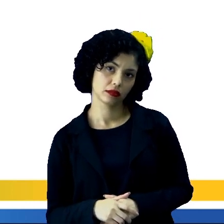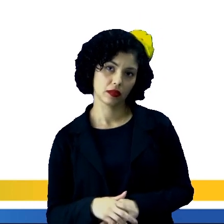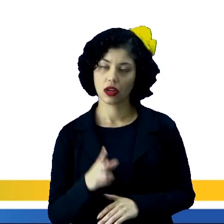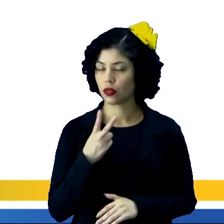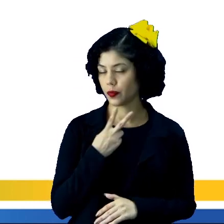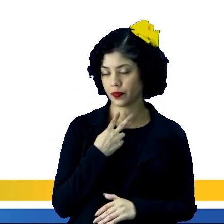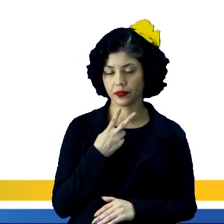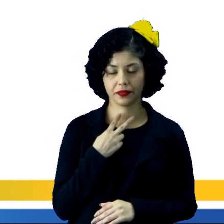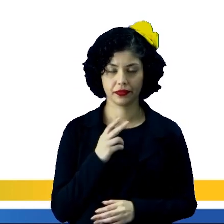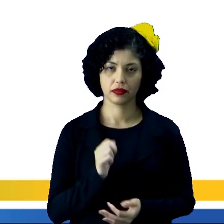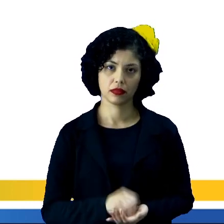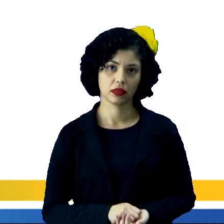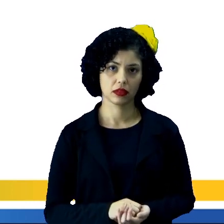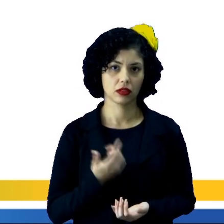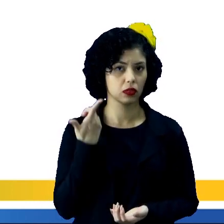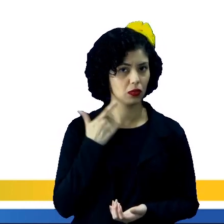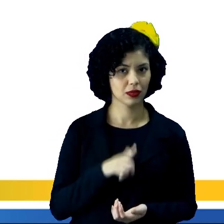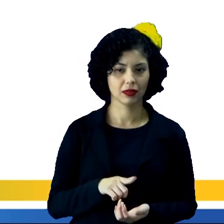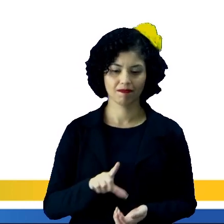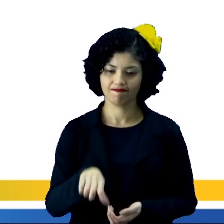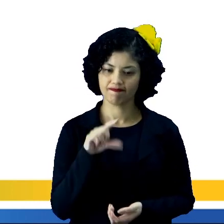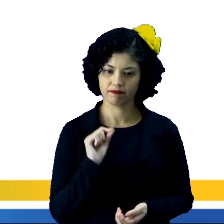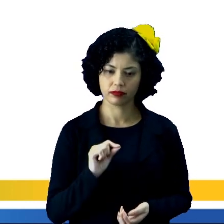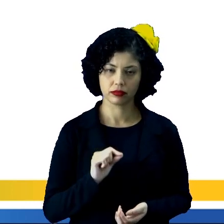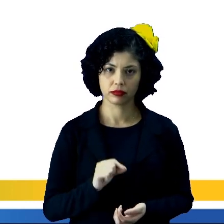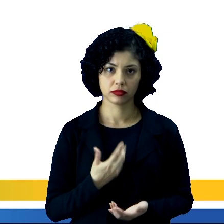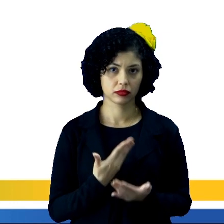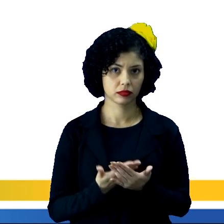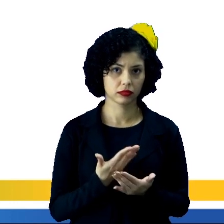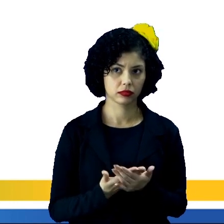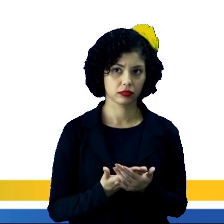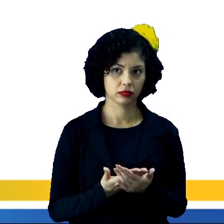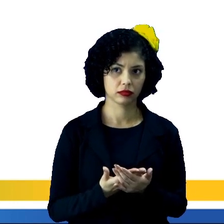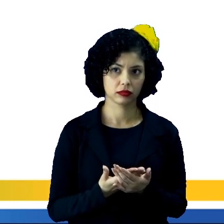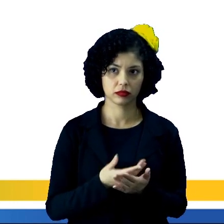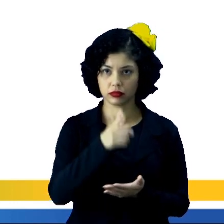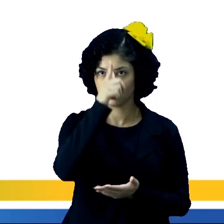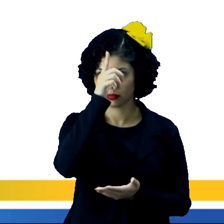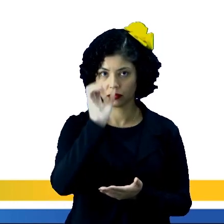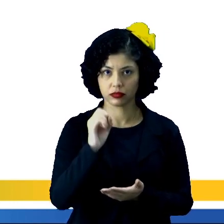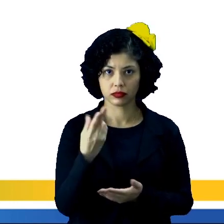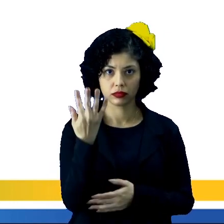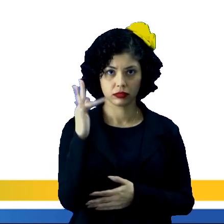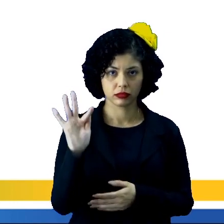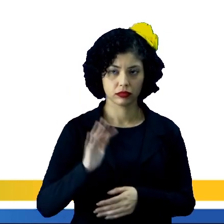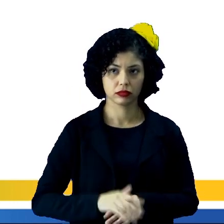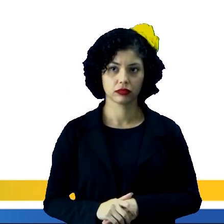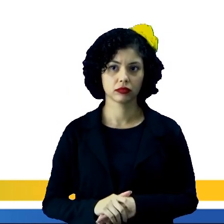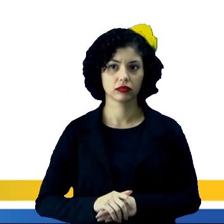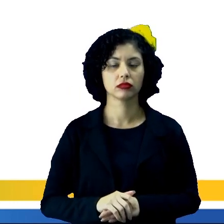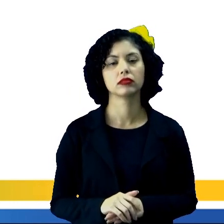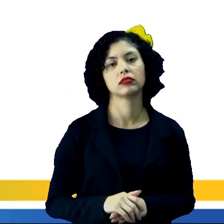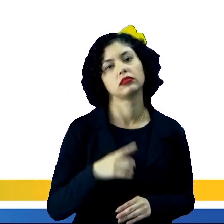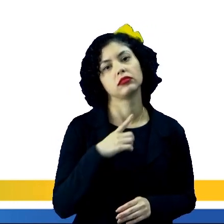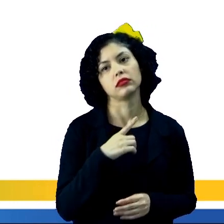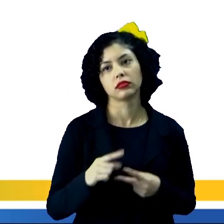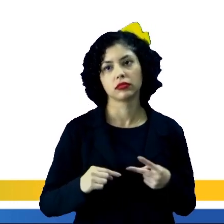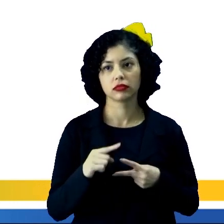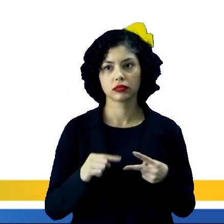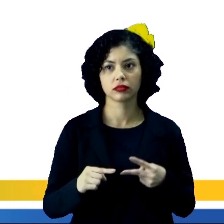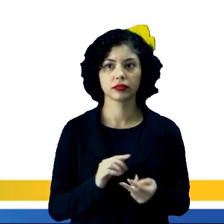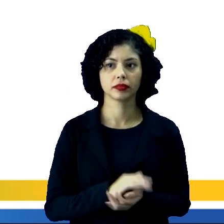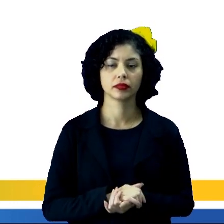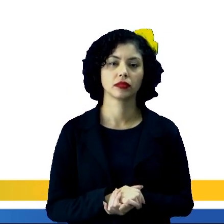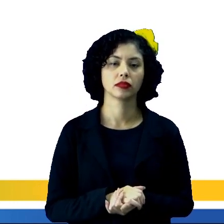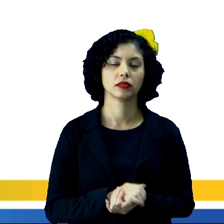não consigo decidir entre estudar alemão ou francês. E aí nós temos ali duas